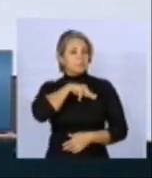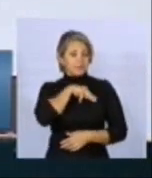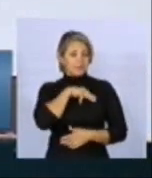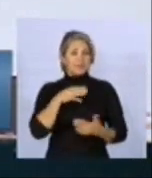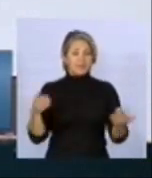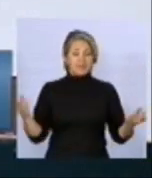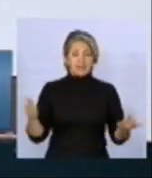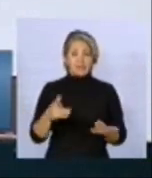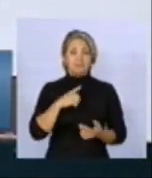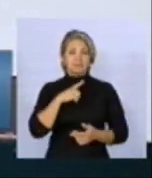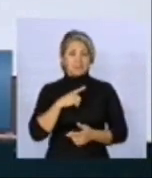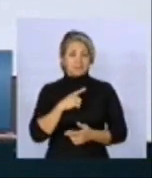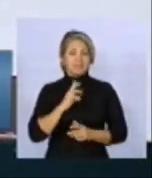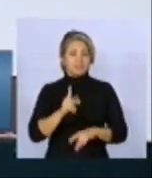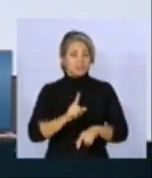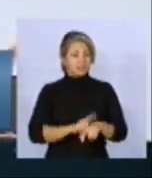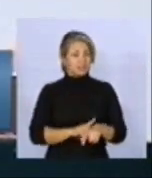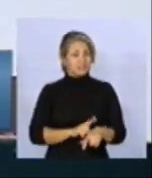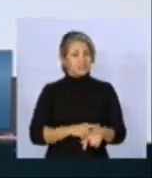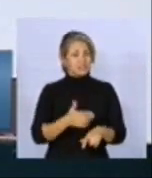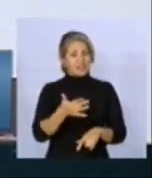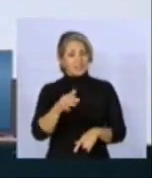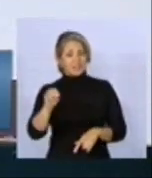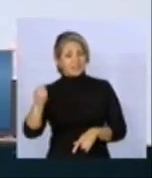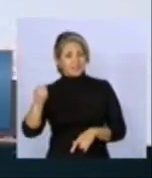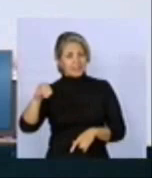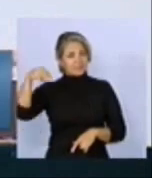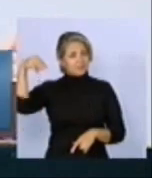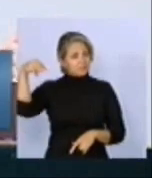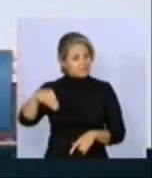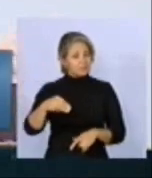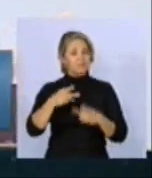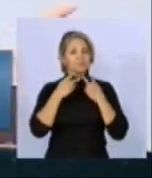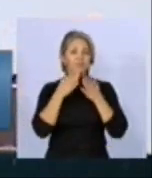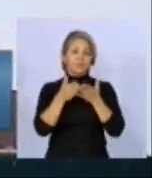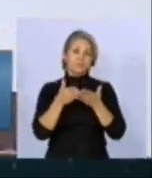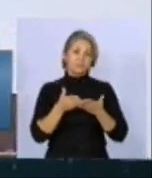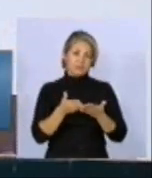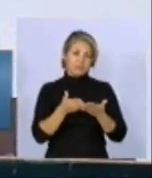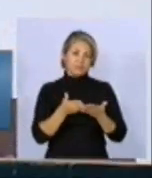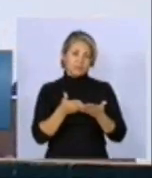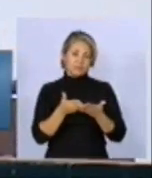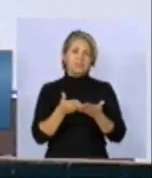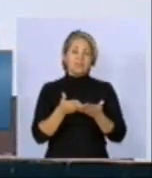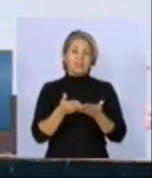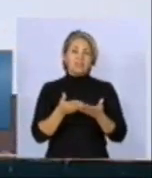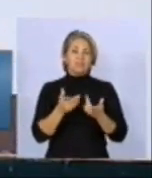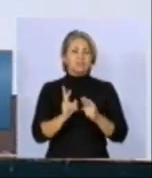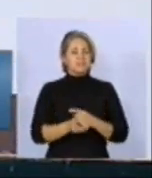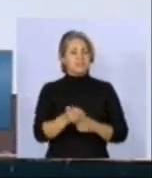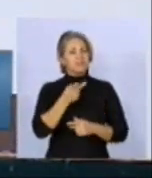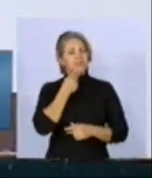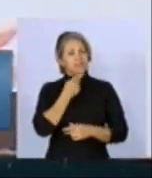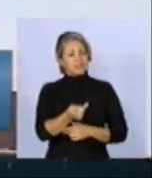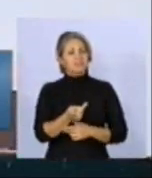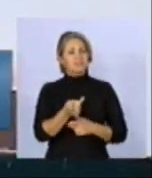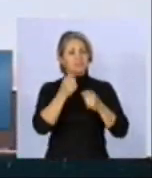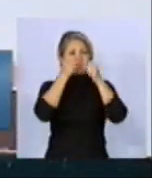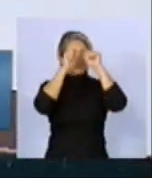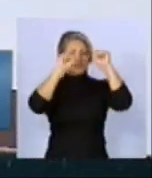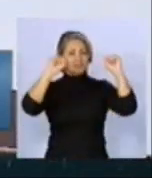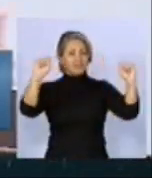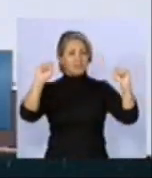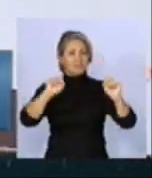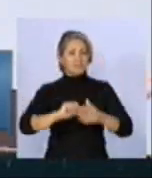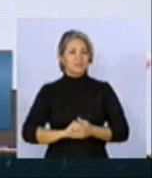Embora tenha sido previsto 10 minutos para se manifestar eu gostaria de como de Hábito o Ministério Público se manifesta sempre